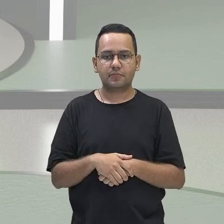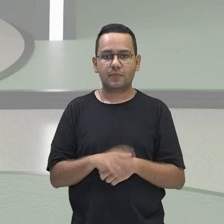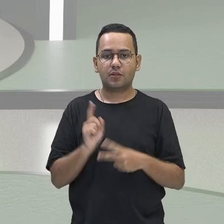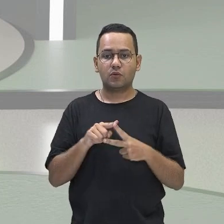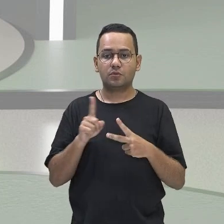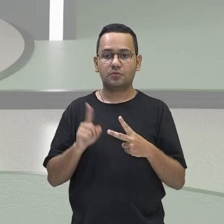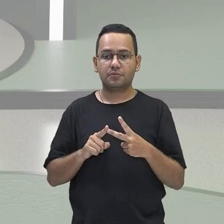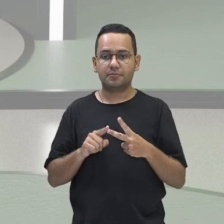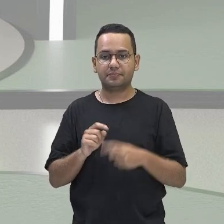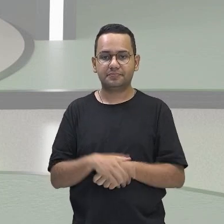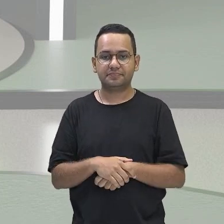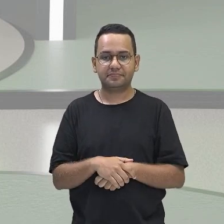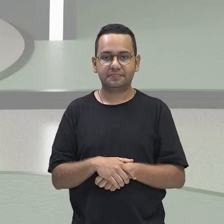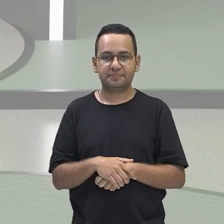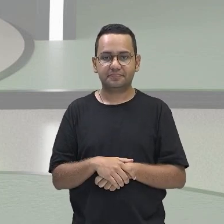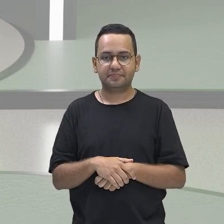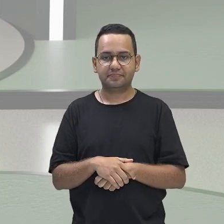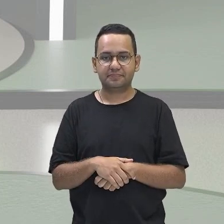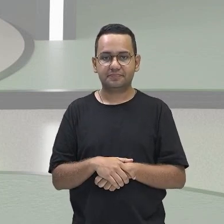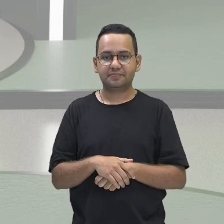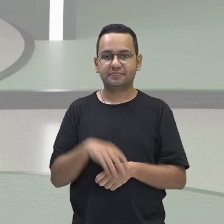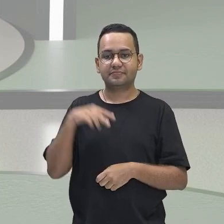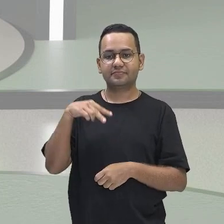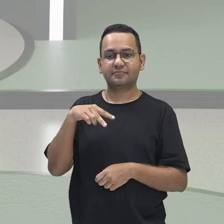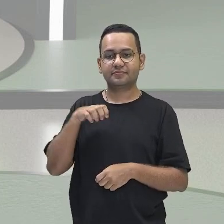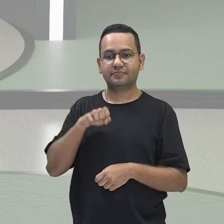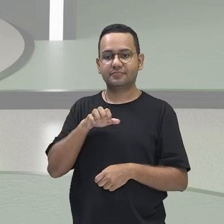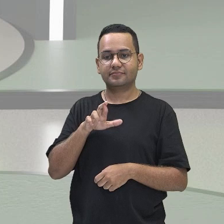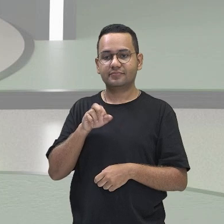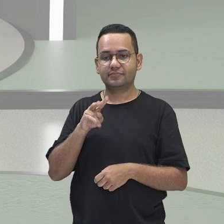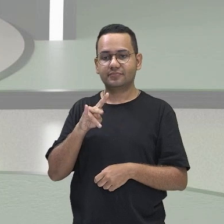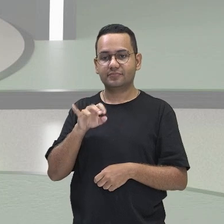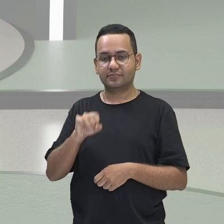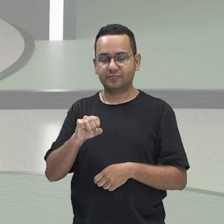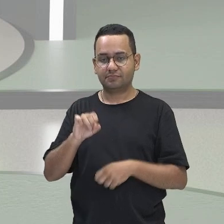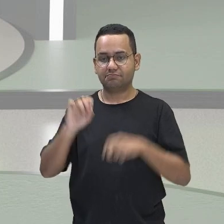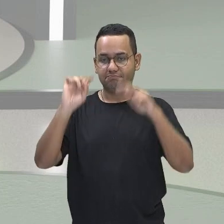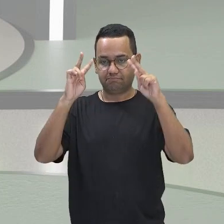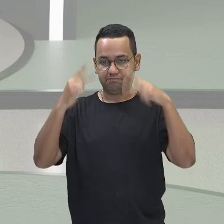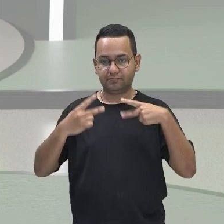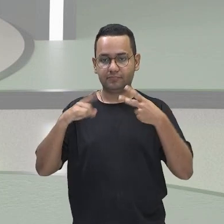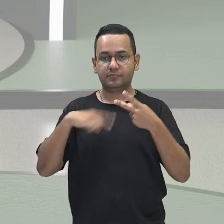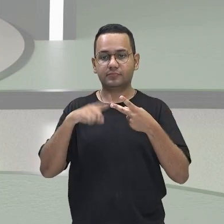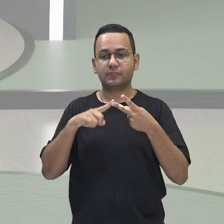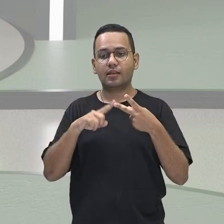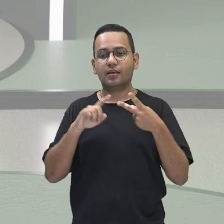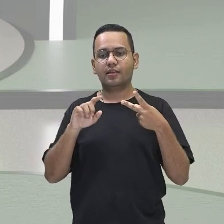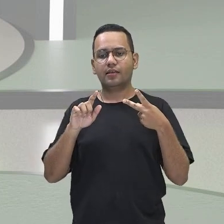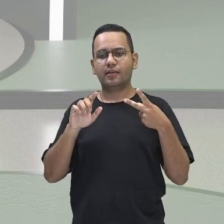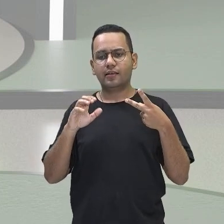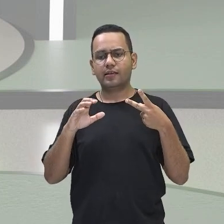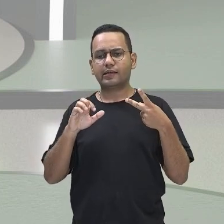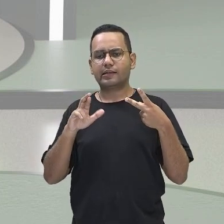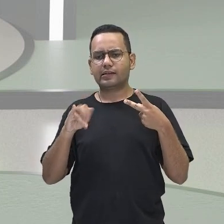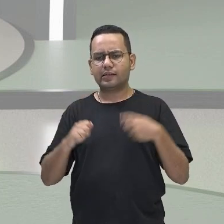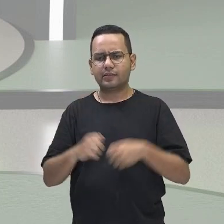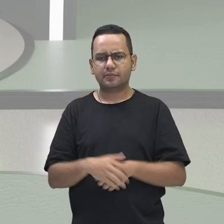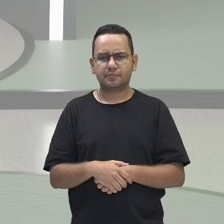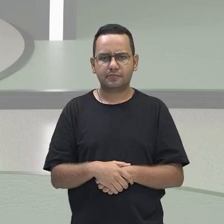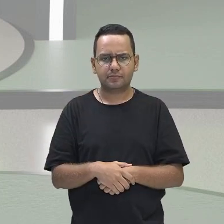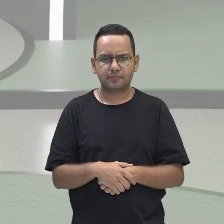tipos de células, os neurônios e as células da glia. Os neurônios serão